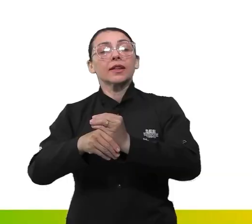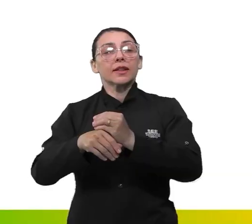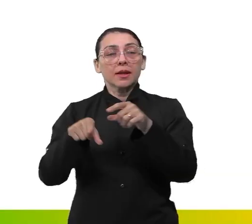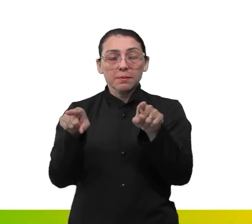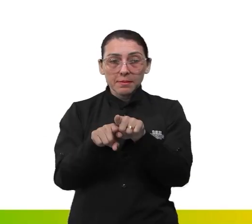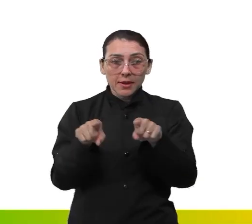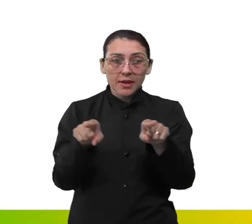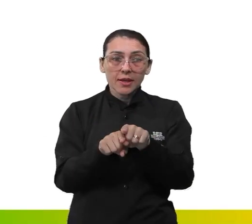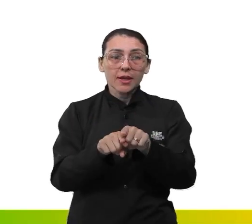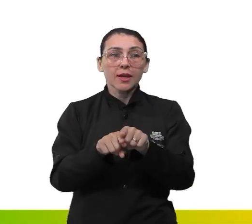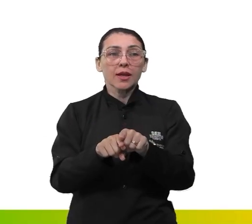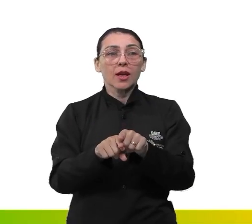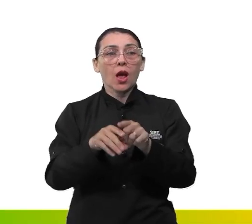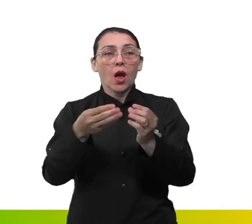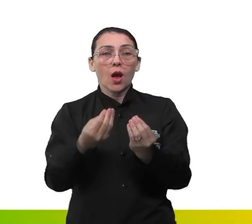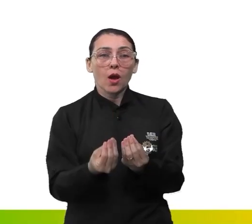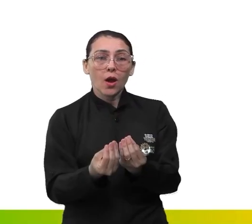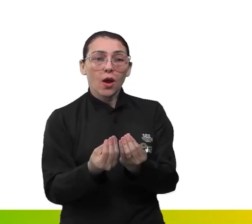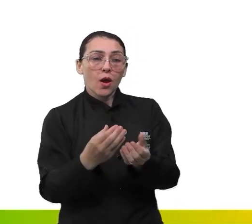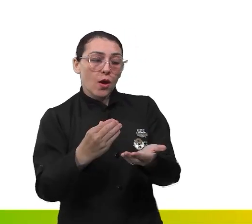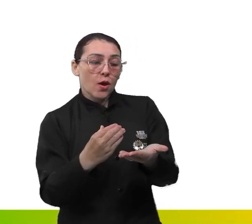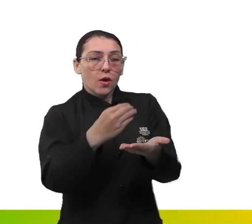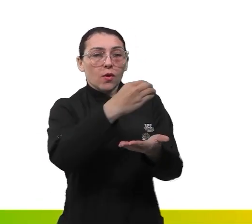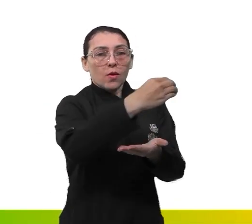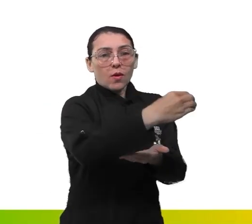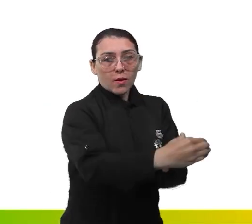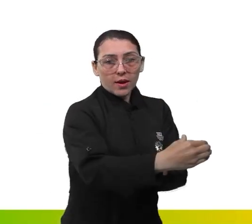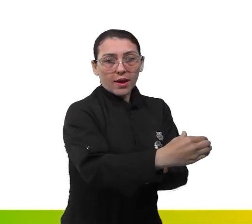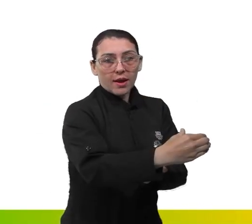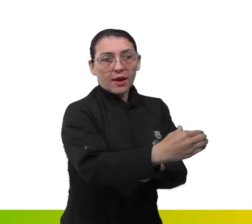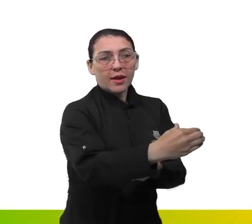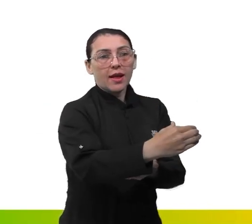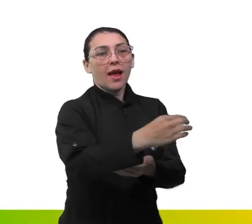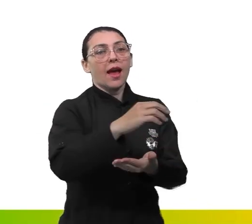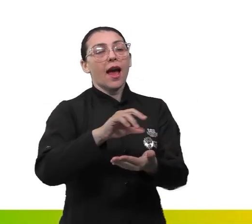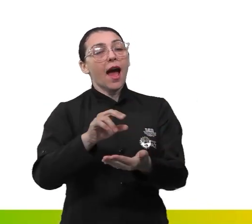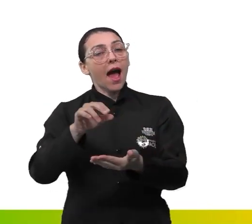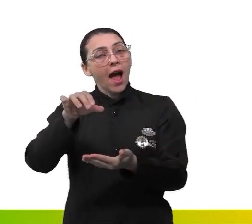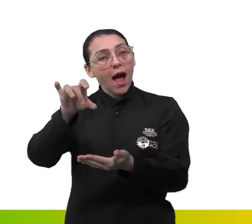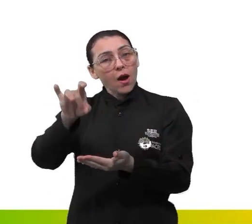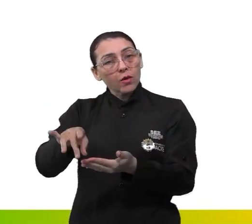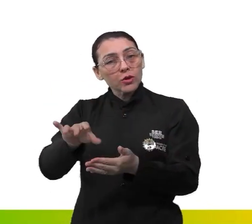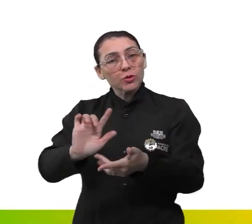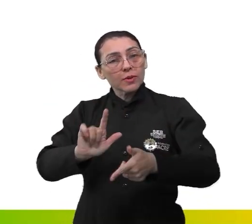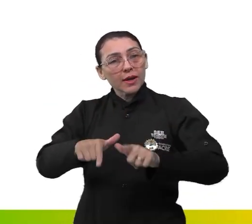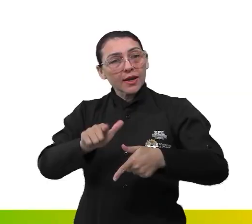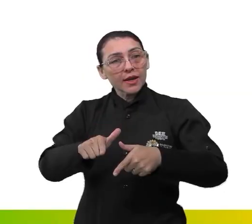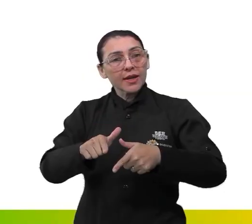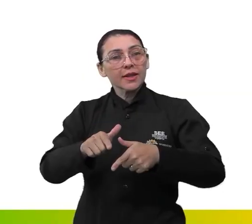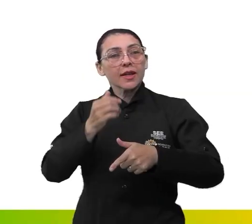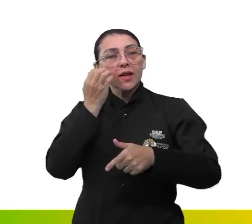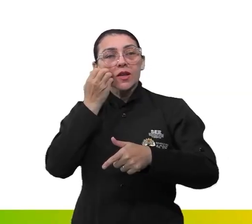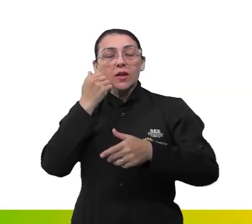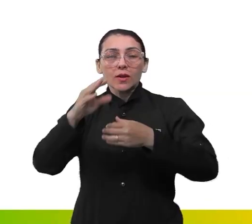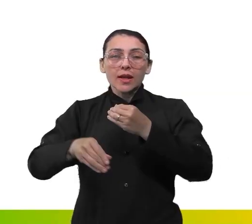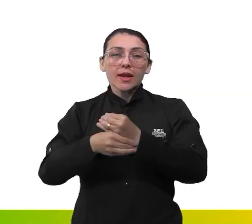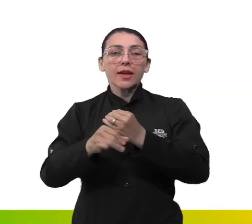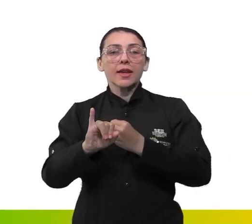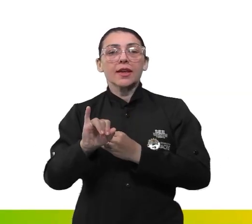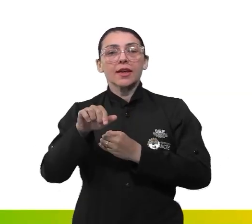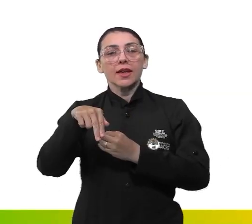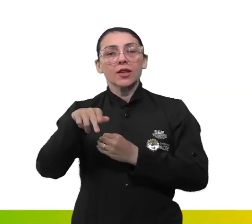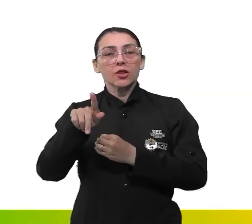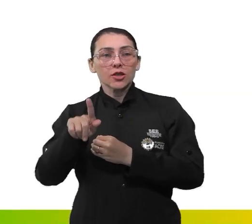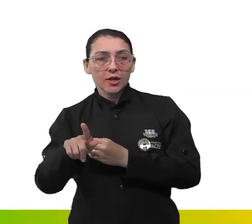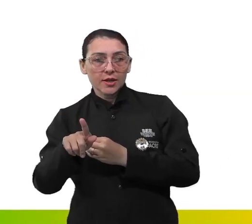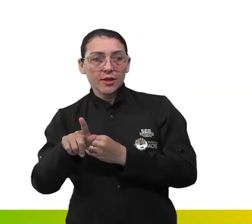que significa colocar. Ele vai dobrar a última letra e acrescentar o ing.